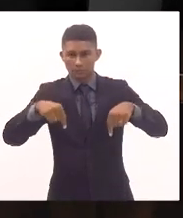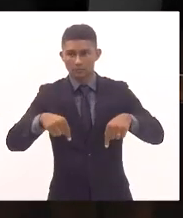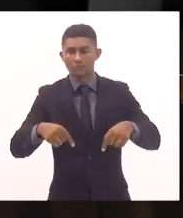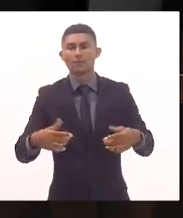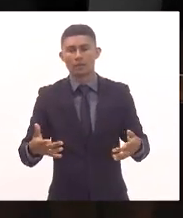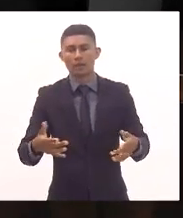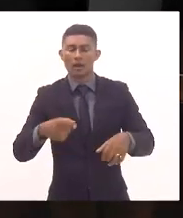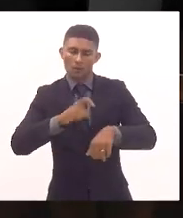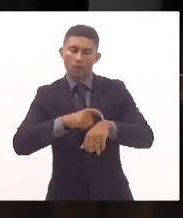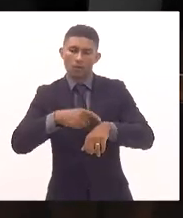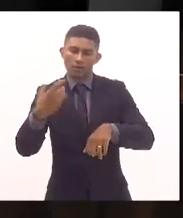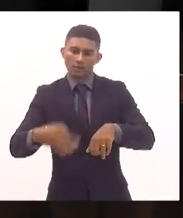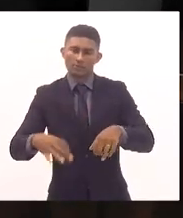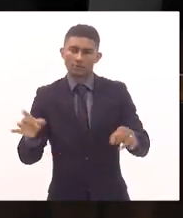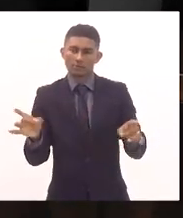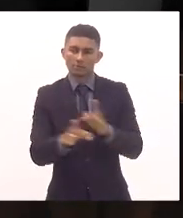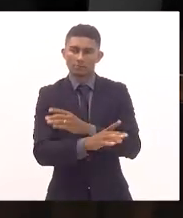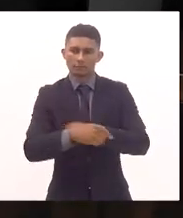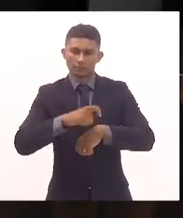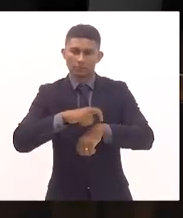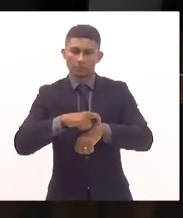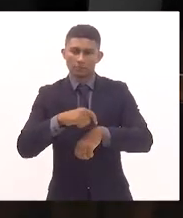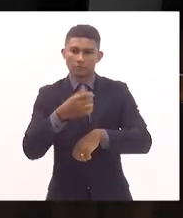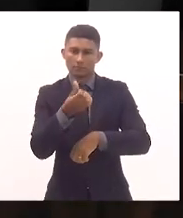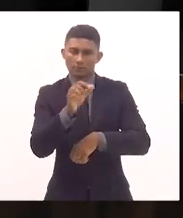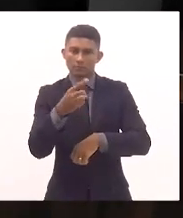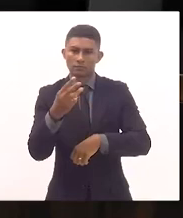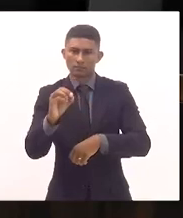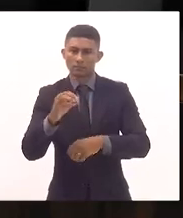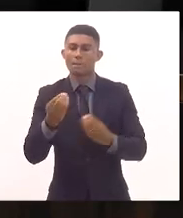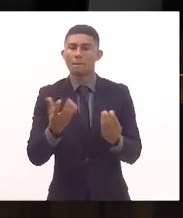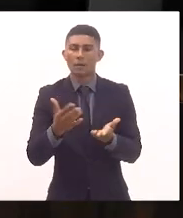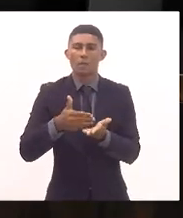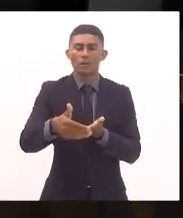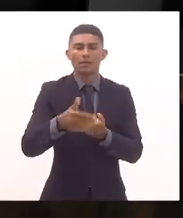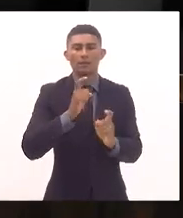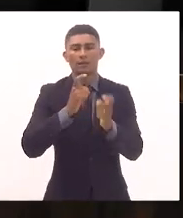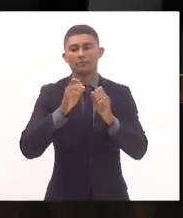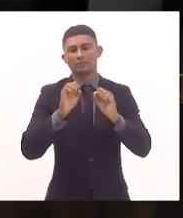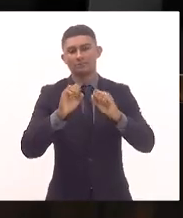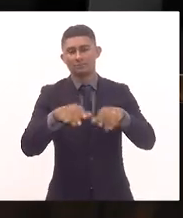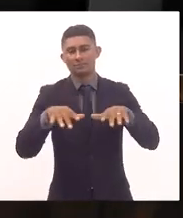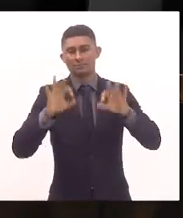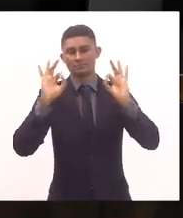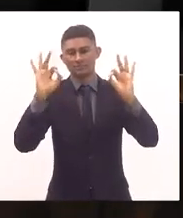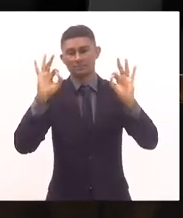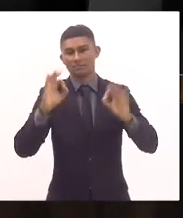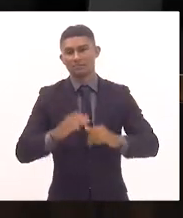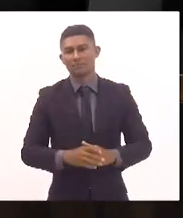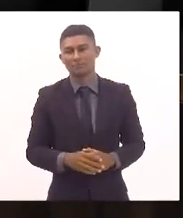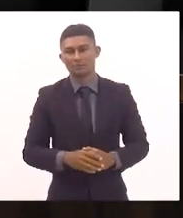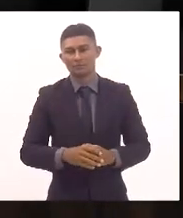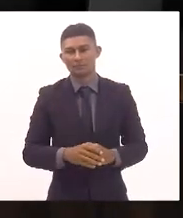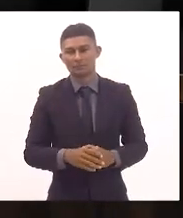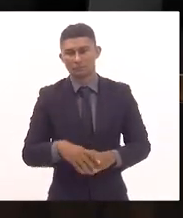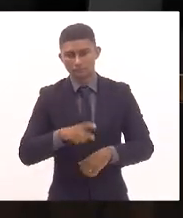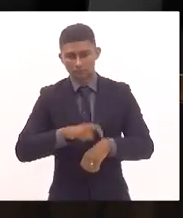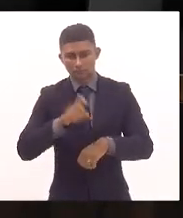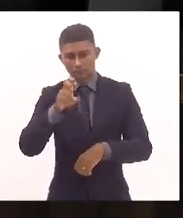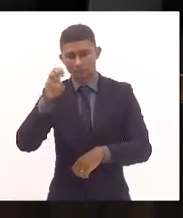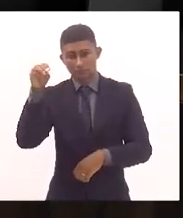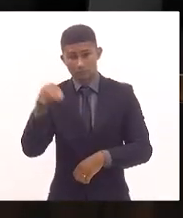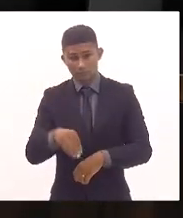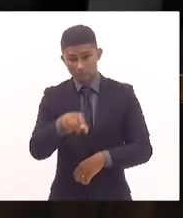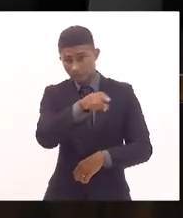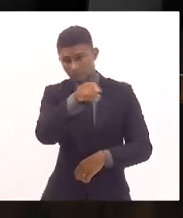tempo regimental às 18h30 para início da sessão solene. Então, eu pediria, nos 5 minutos